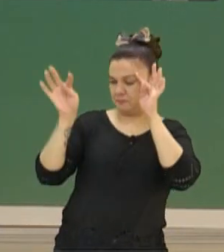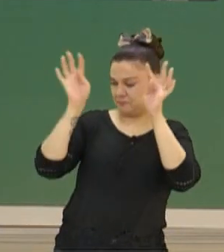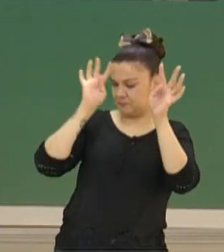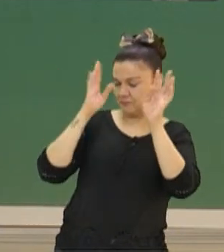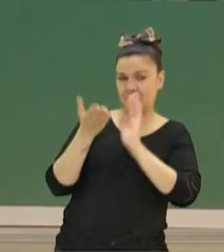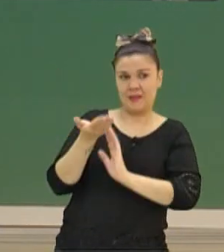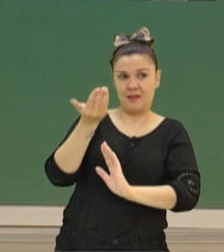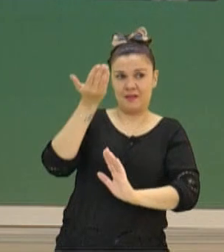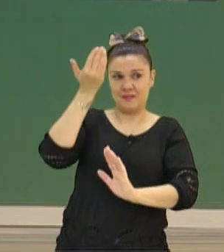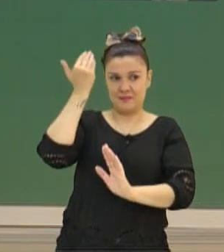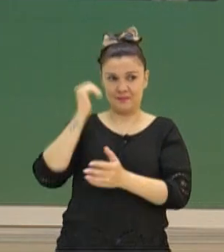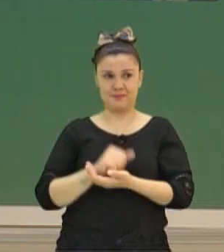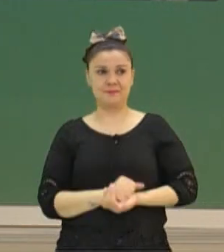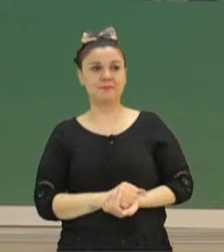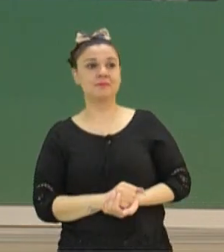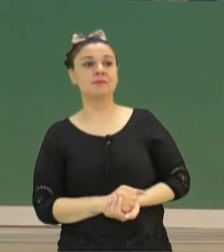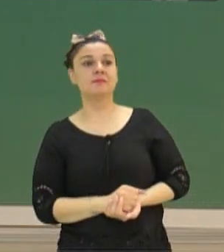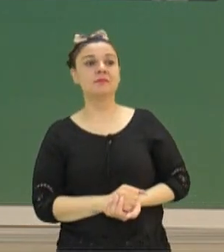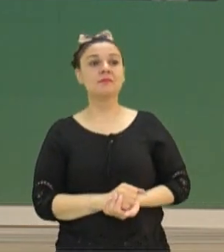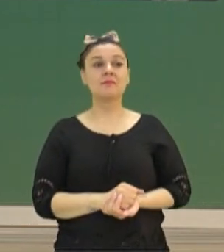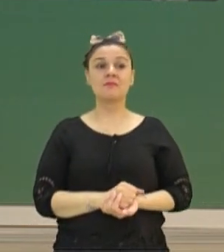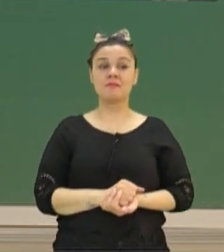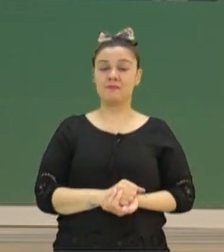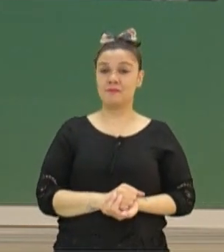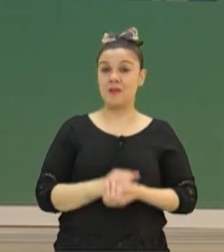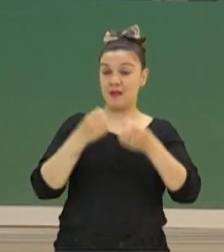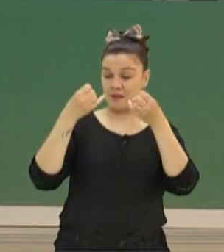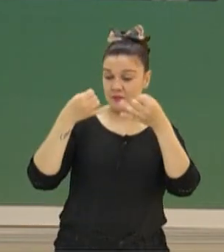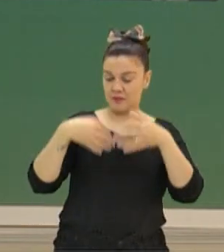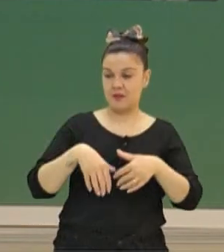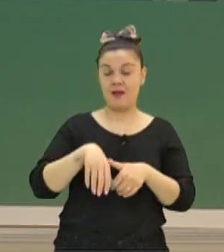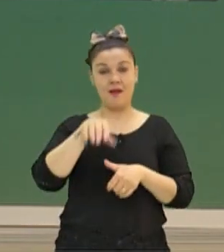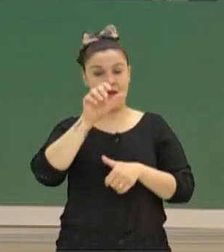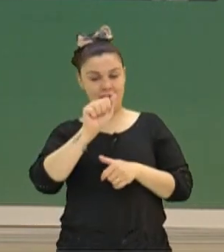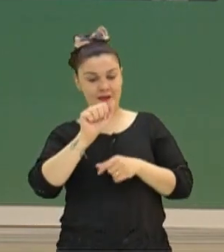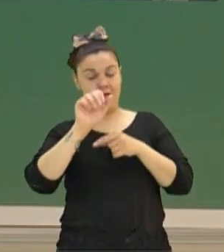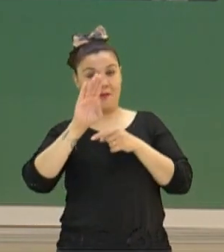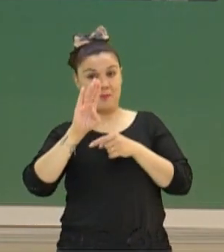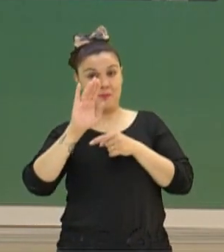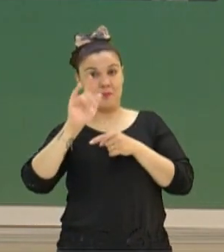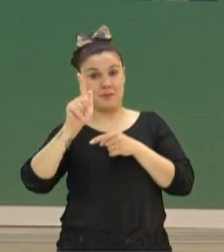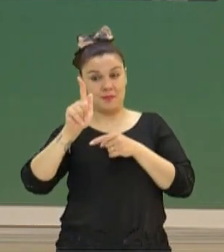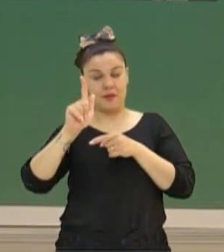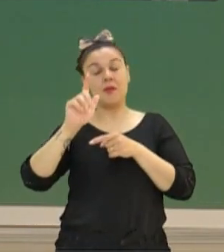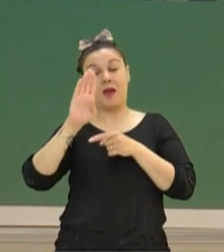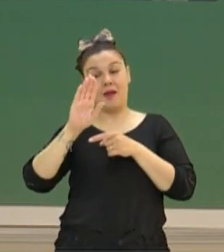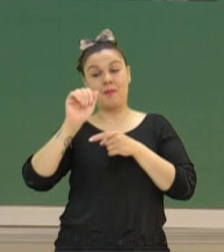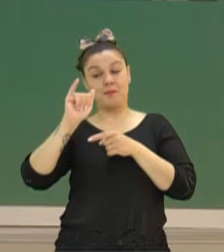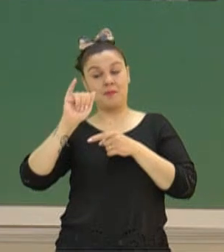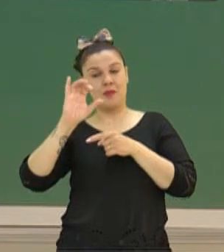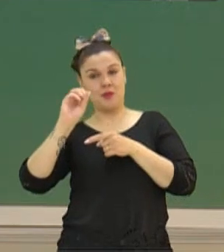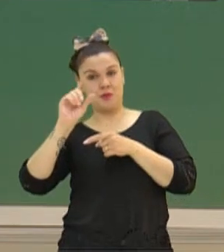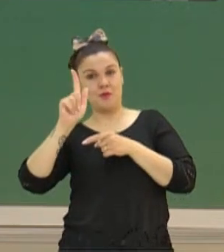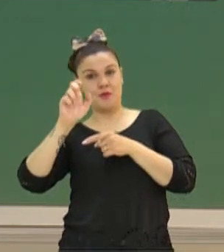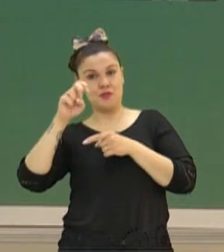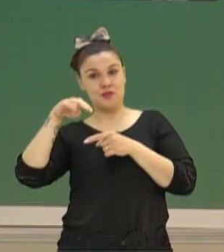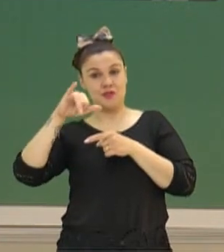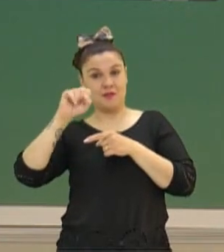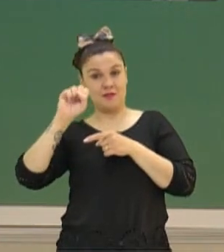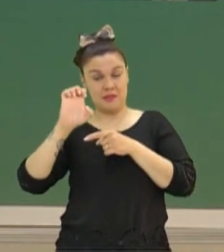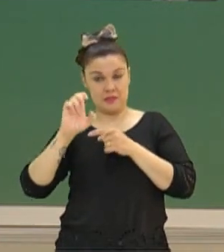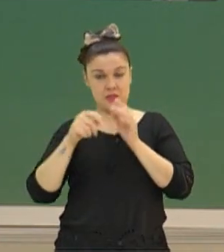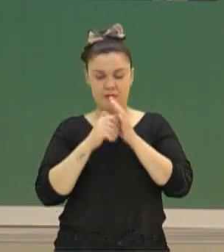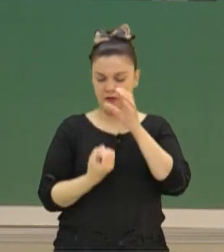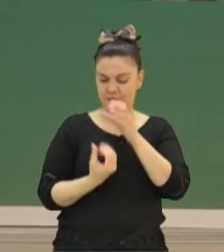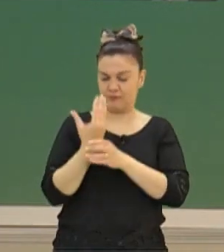que nós falamos nas outras aulas. Quando a gente falou de abiogênese, aquela teoria que explica que a vida surge de